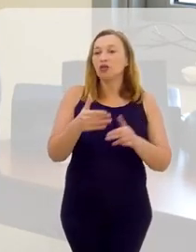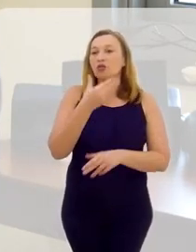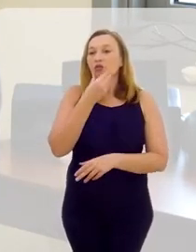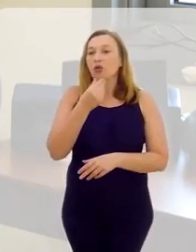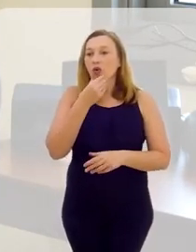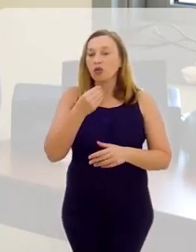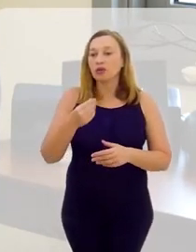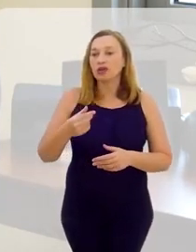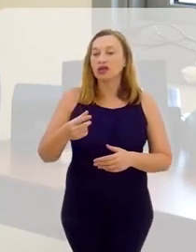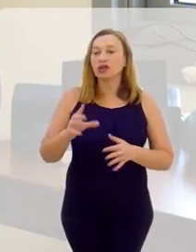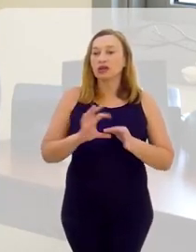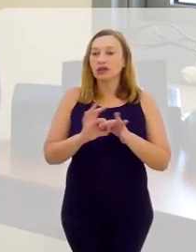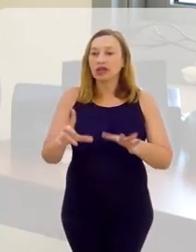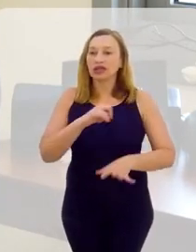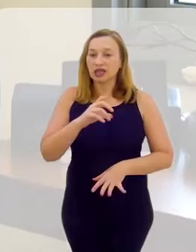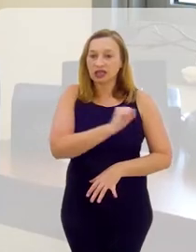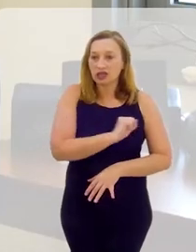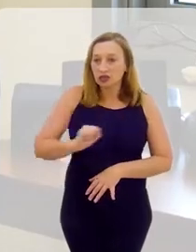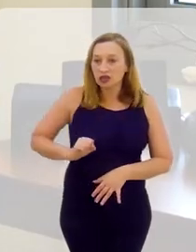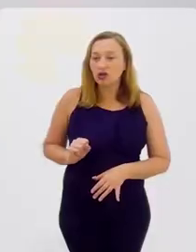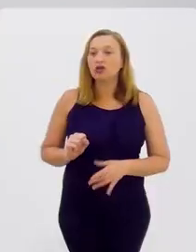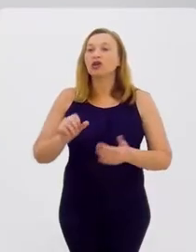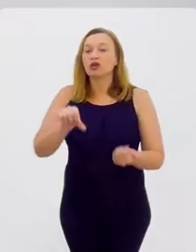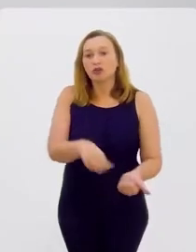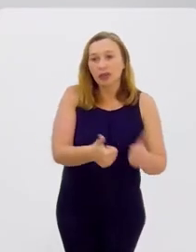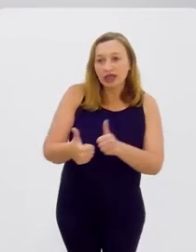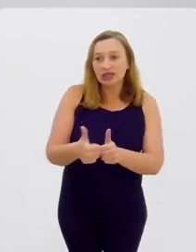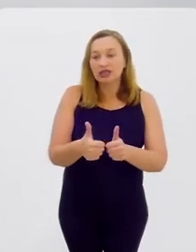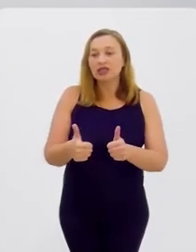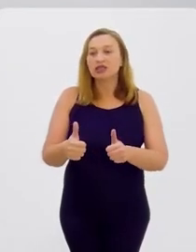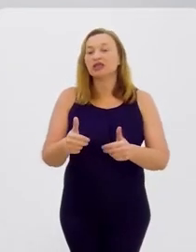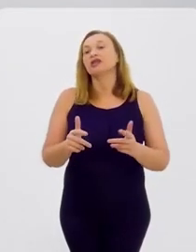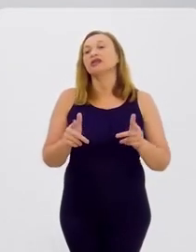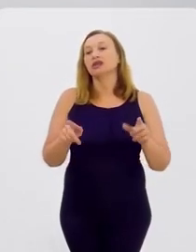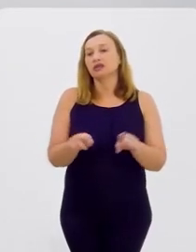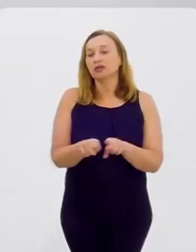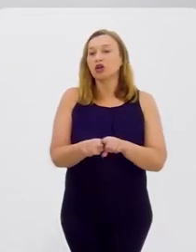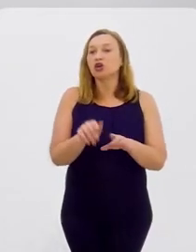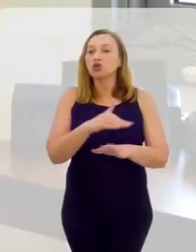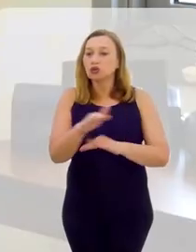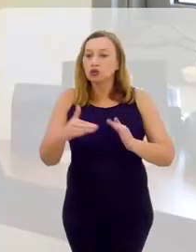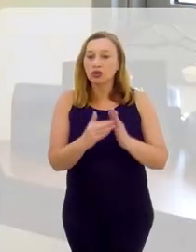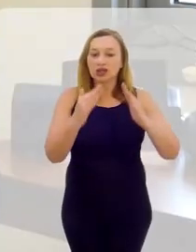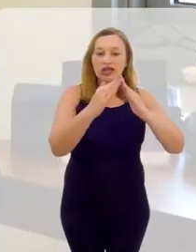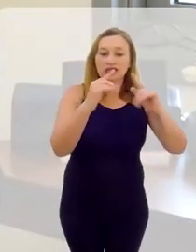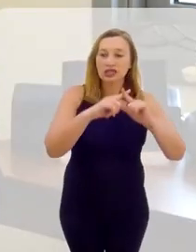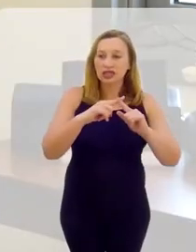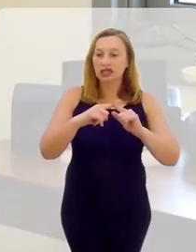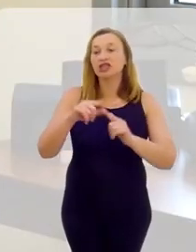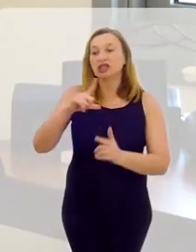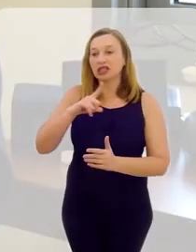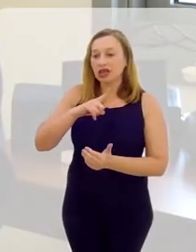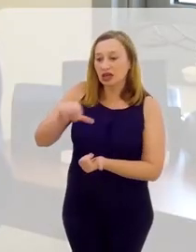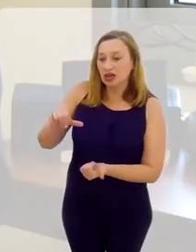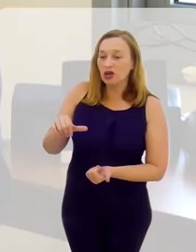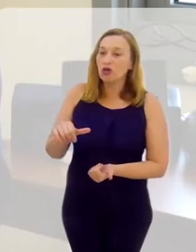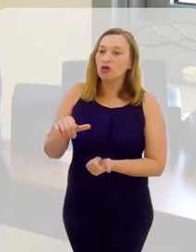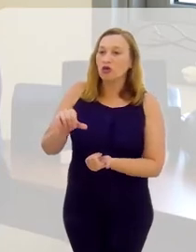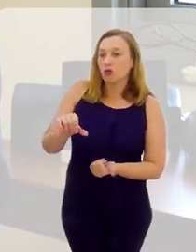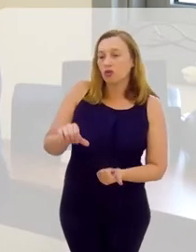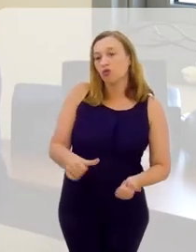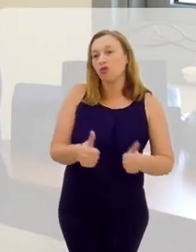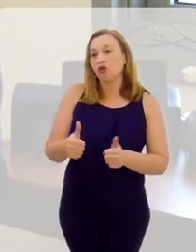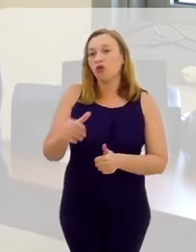essa autoridade, Certo. o sacerdócio. E o batismo é feito por imersão. Todas as capelas possuem uma fonte